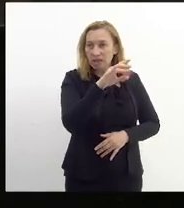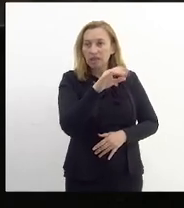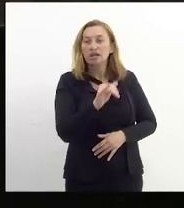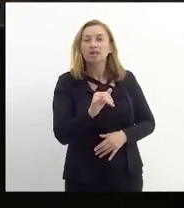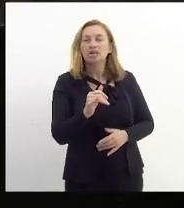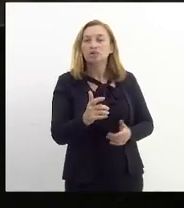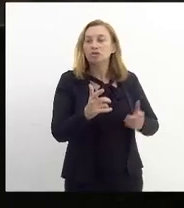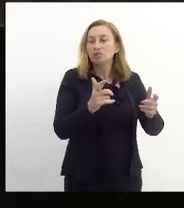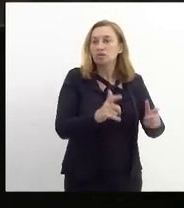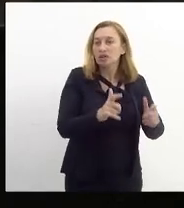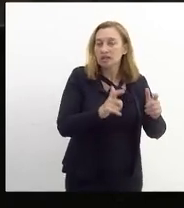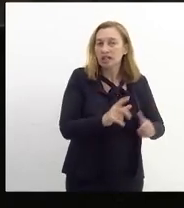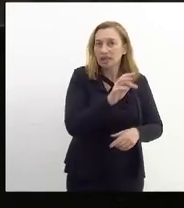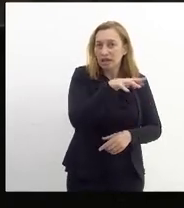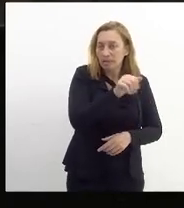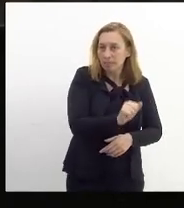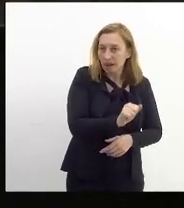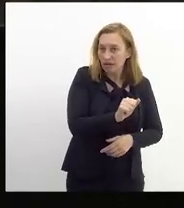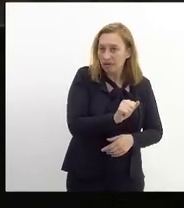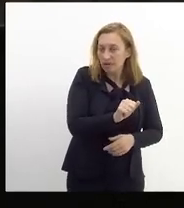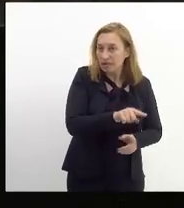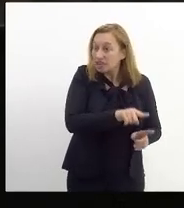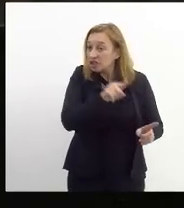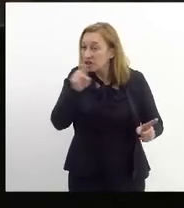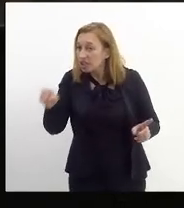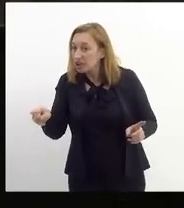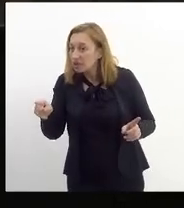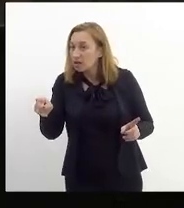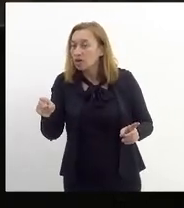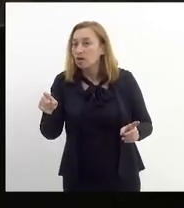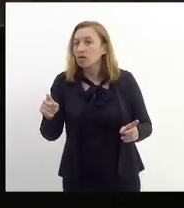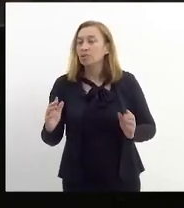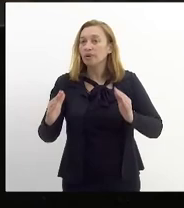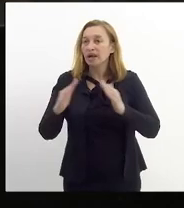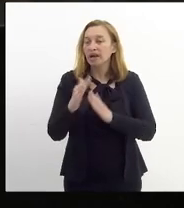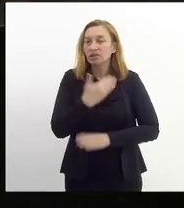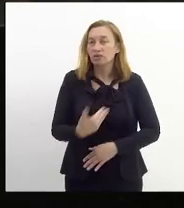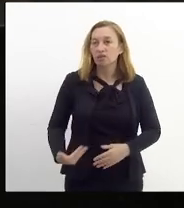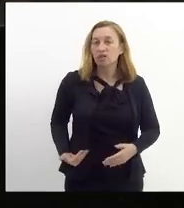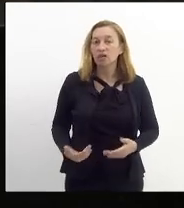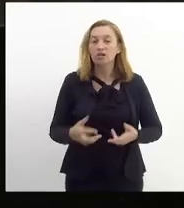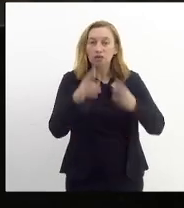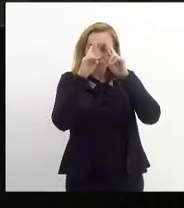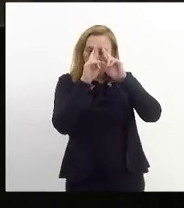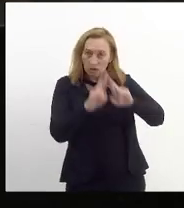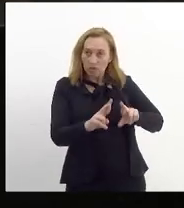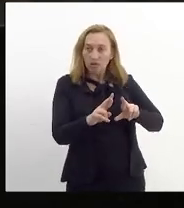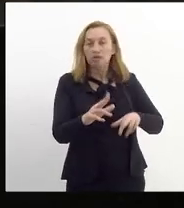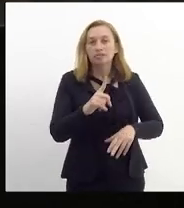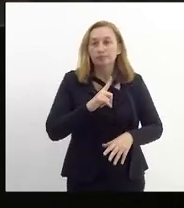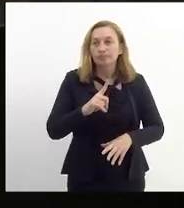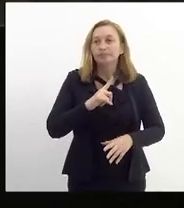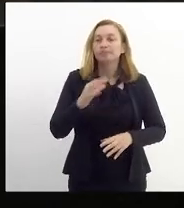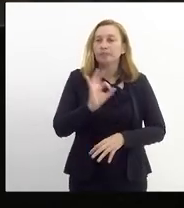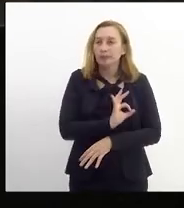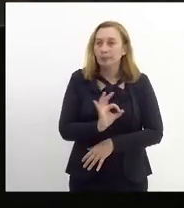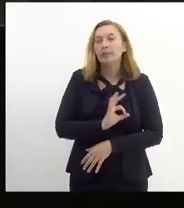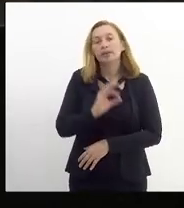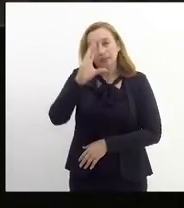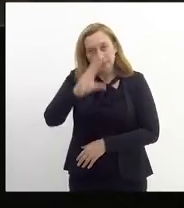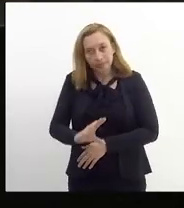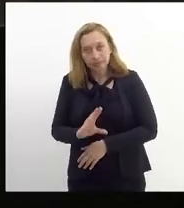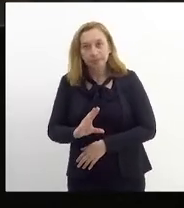o palácio Laranjeiras então Isso demonstra o respeito e o apreço que se tem pega a polícia